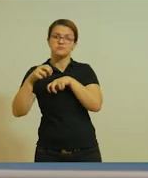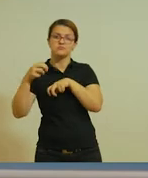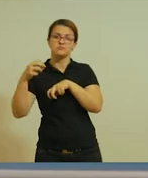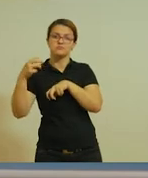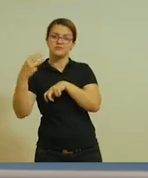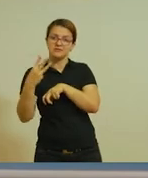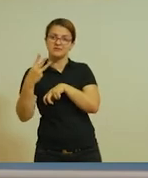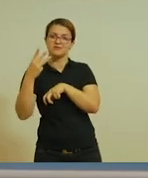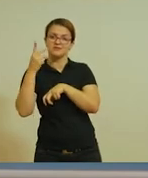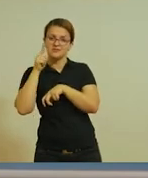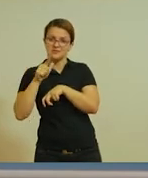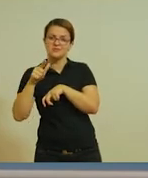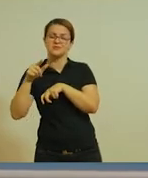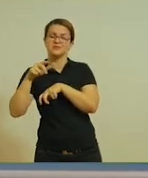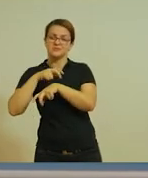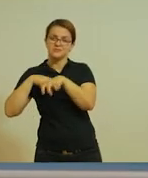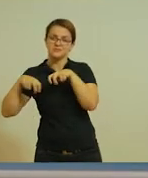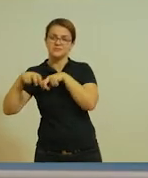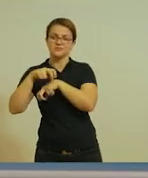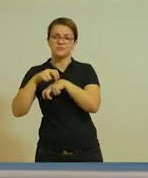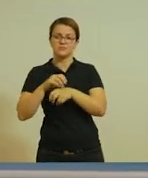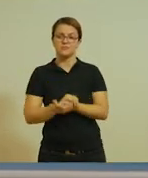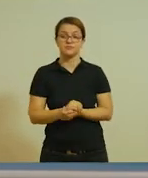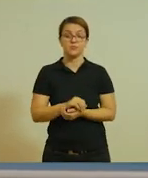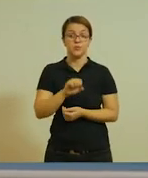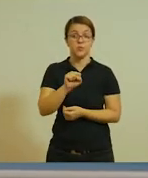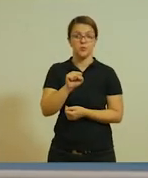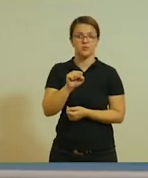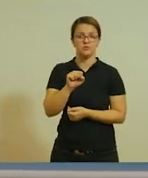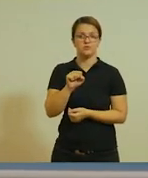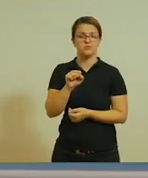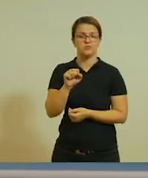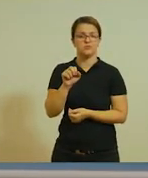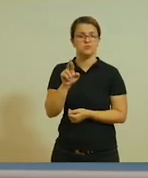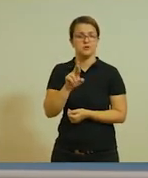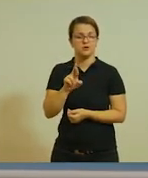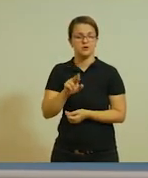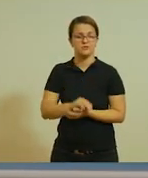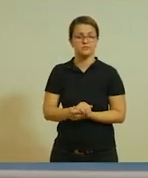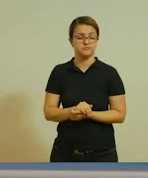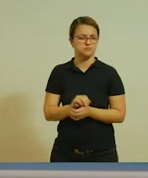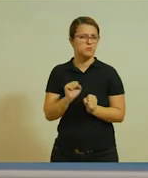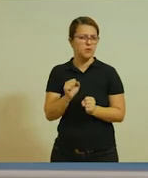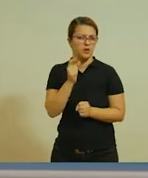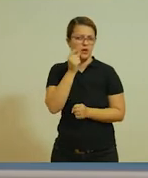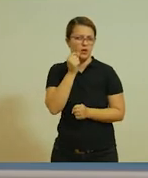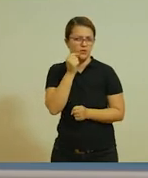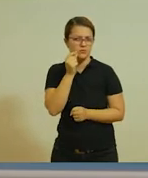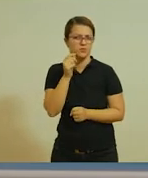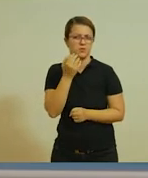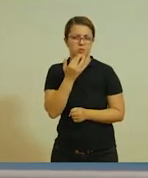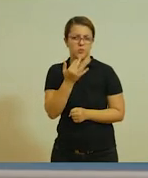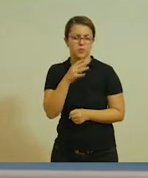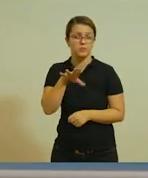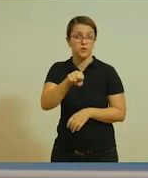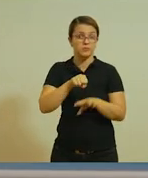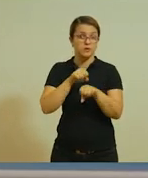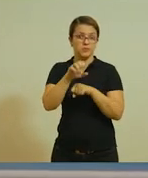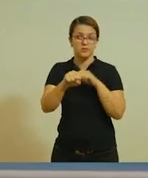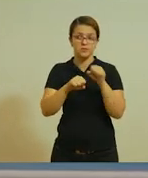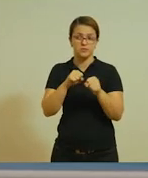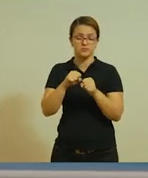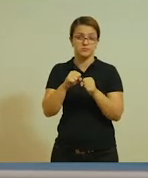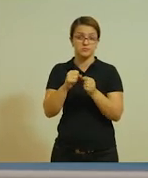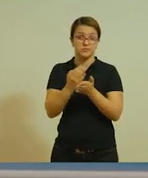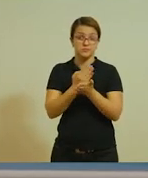2 voltas no carrossel, que são R$8, tá? O que vocês podem fazer? Pegar lápis de cor, tá? Peguem os lápis aí do seu material, tá?